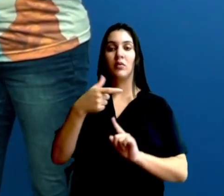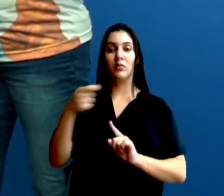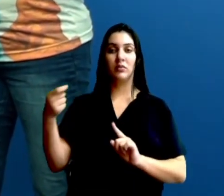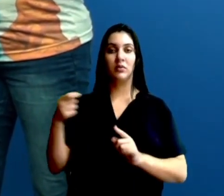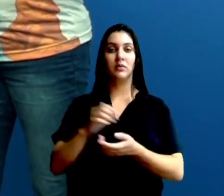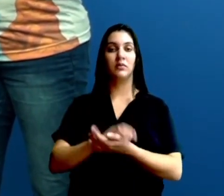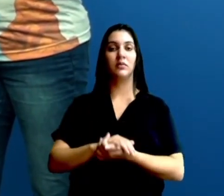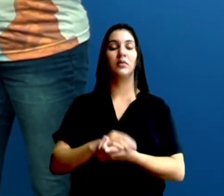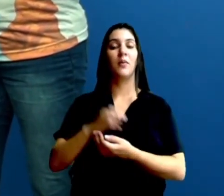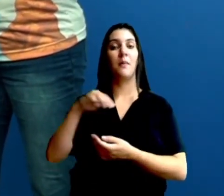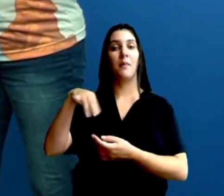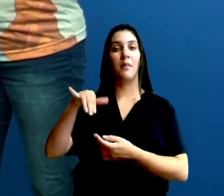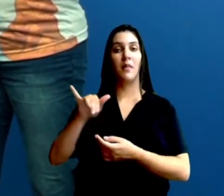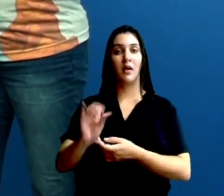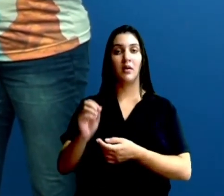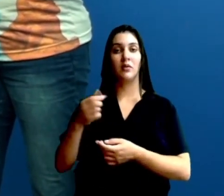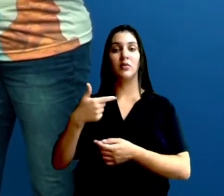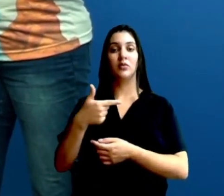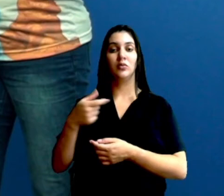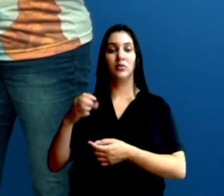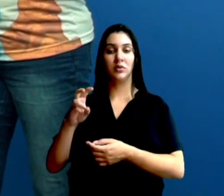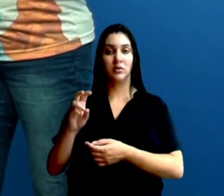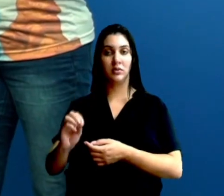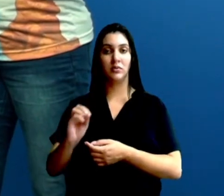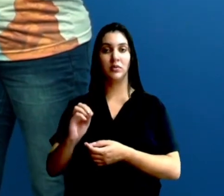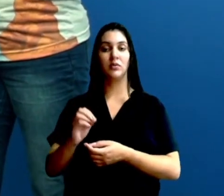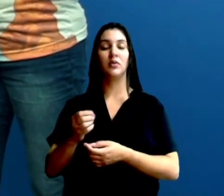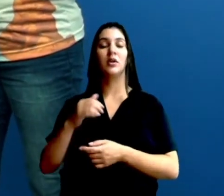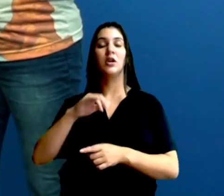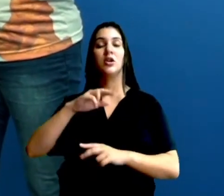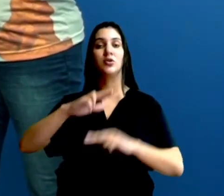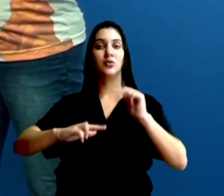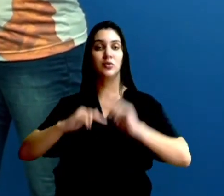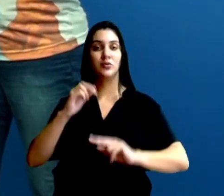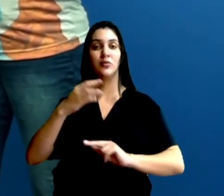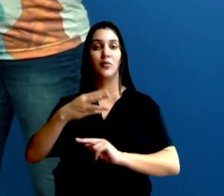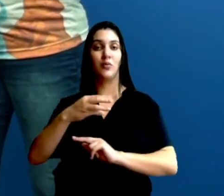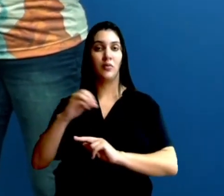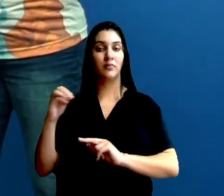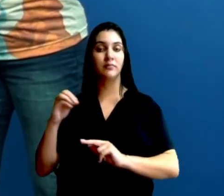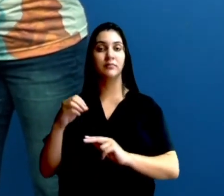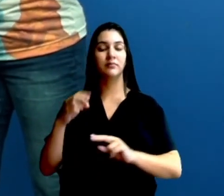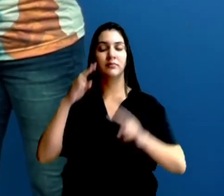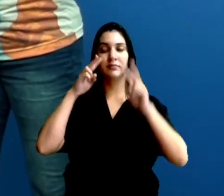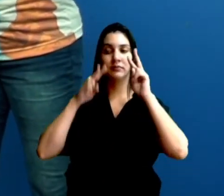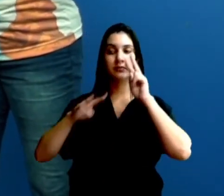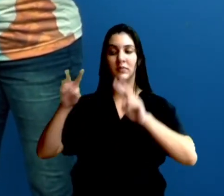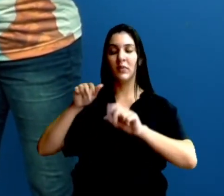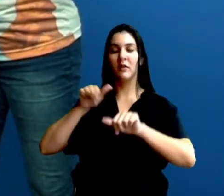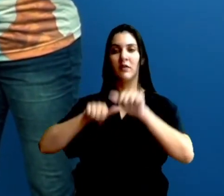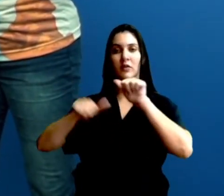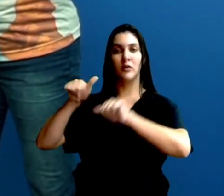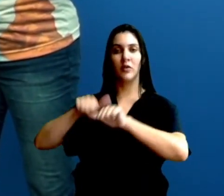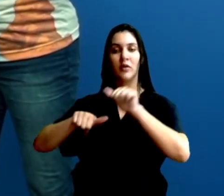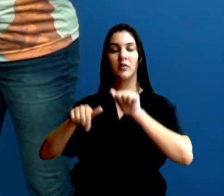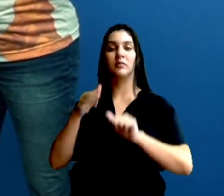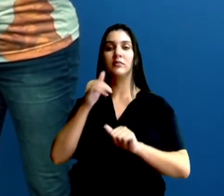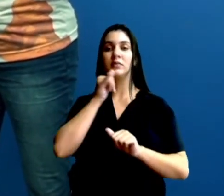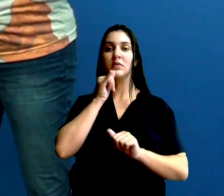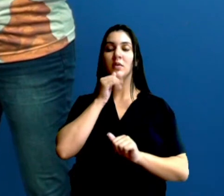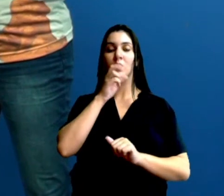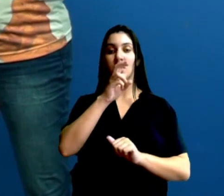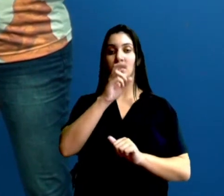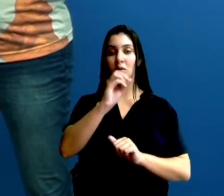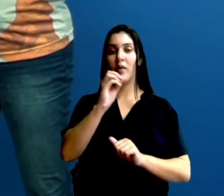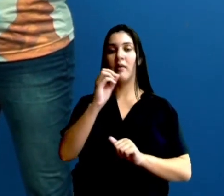200, maio 250 e junho 300. Veja que ele vai mudando de 50